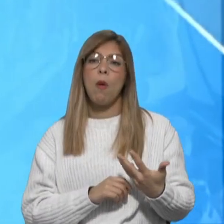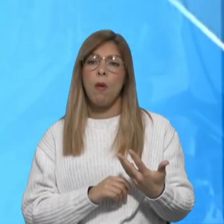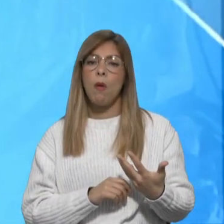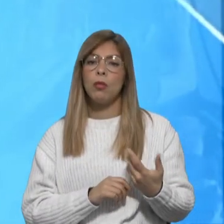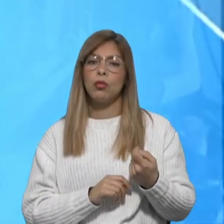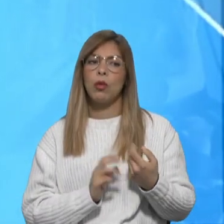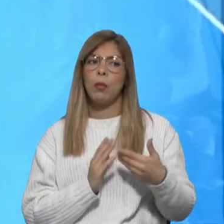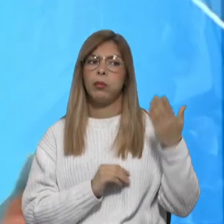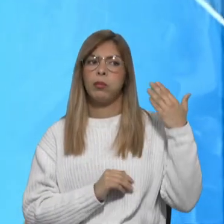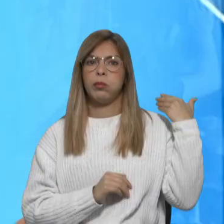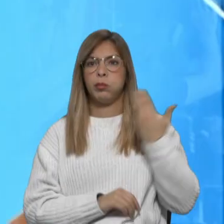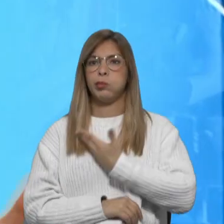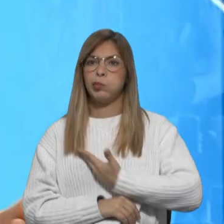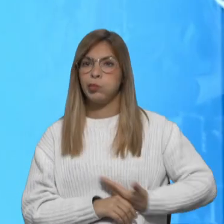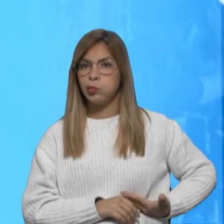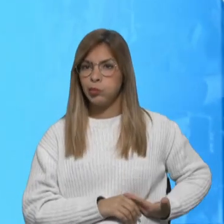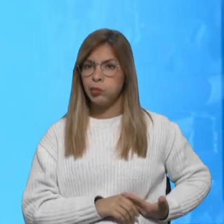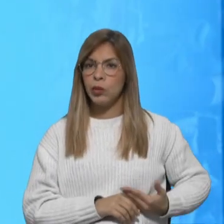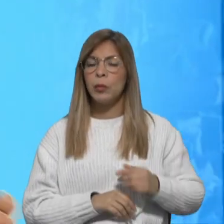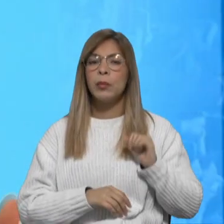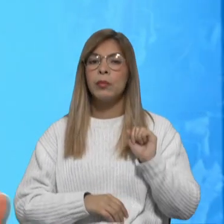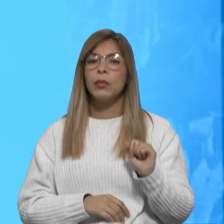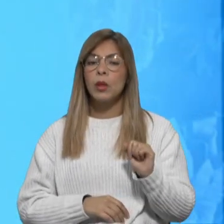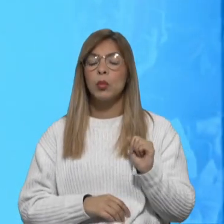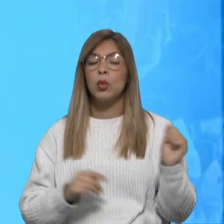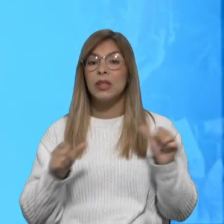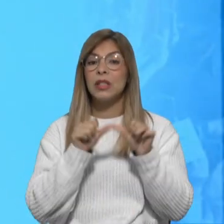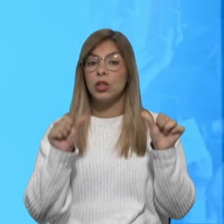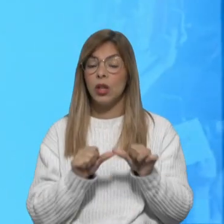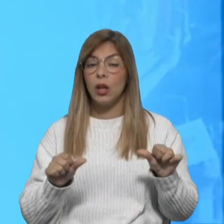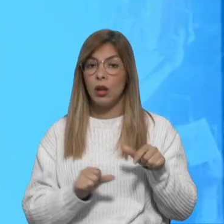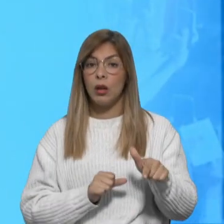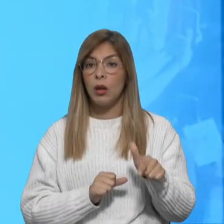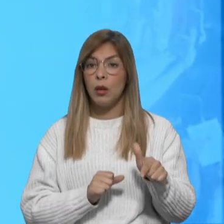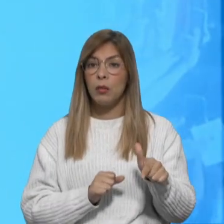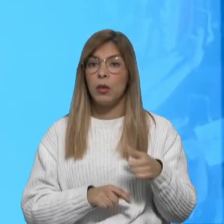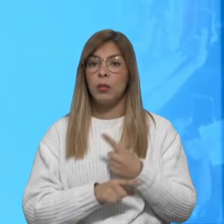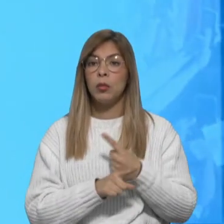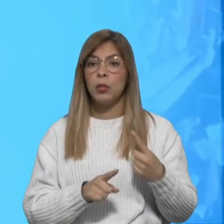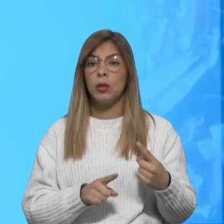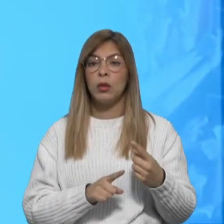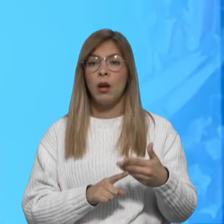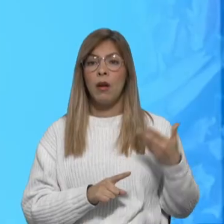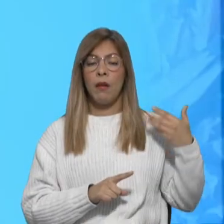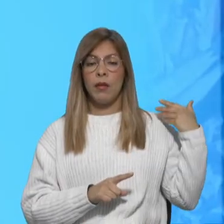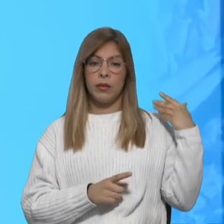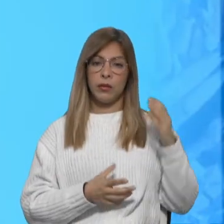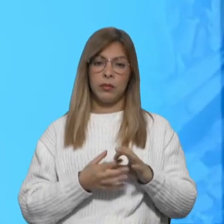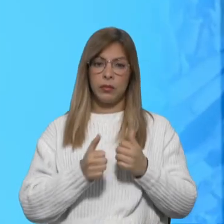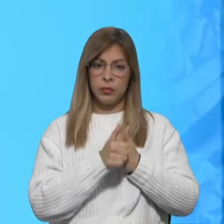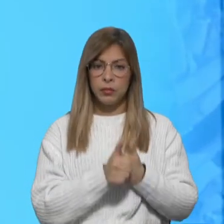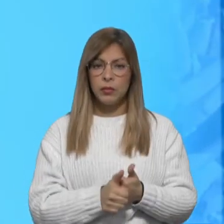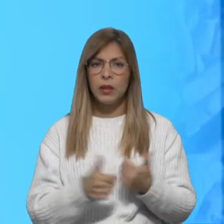bastante antigo da programação para o modelo do sistema com autonomia progressiva a partir do machine learning. Não é? E isso